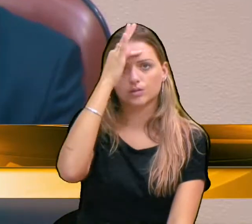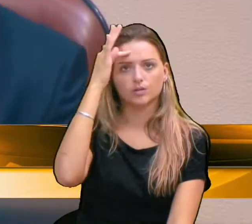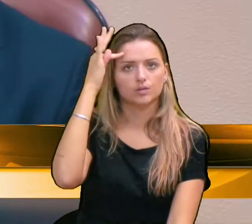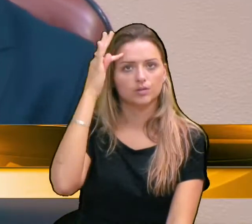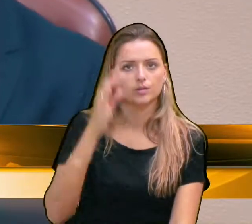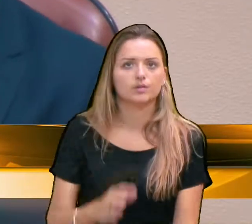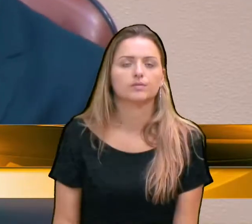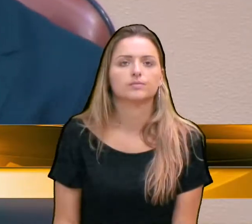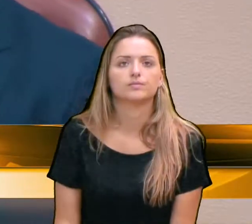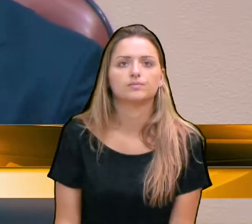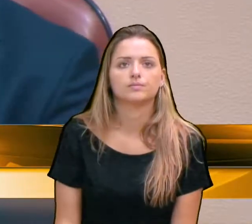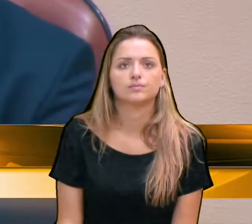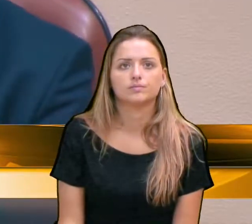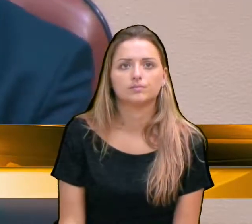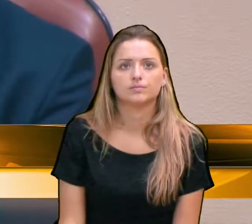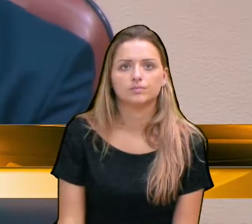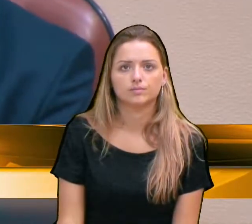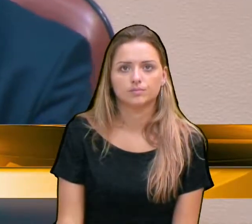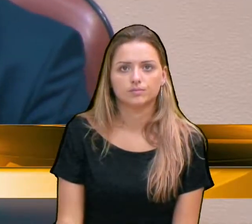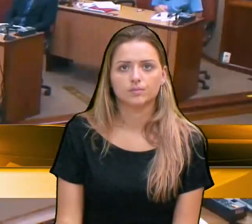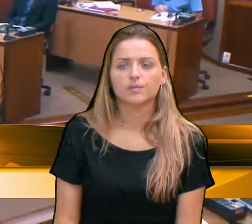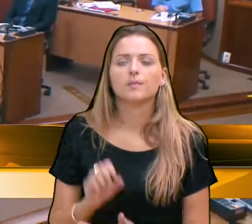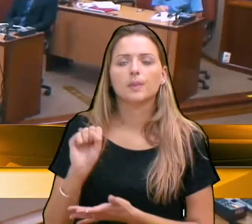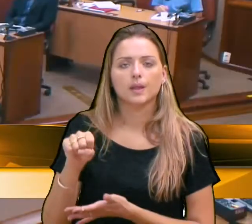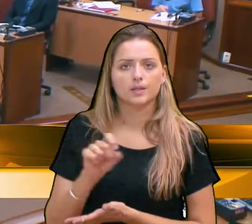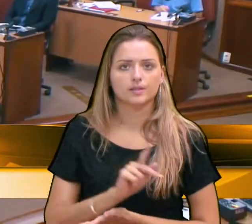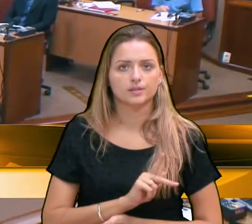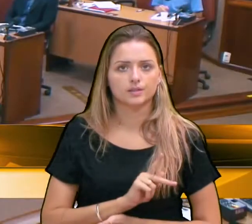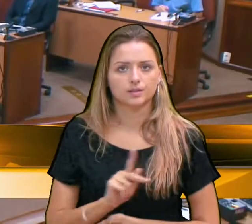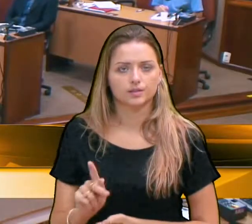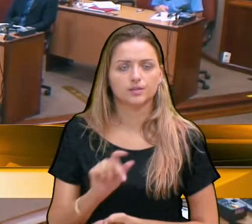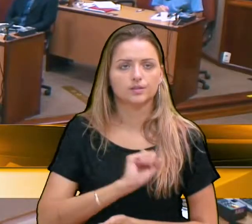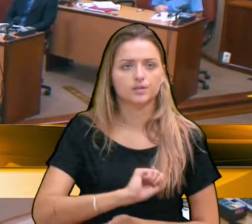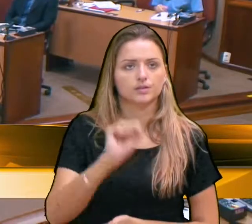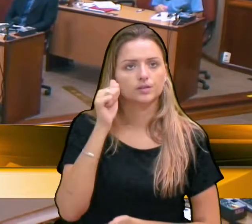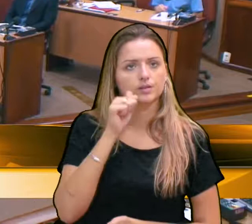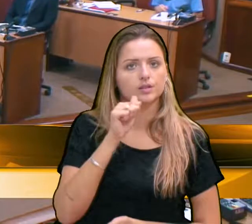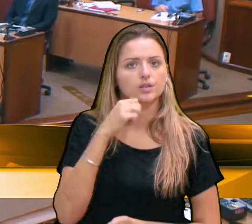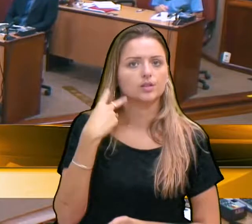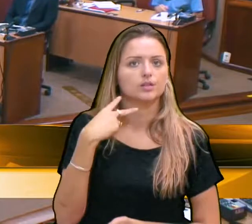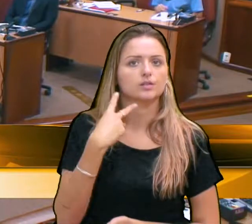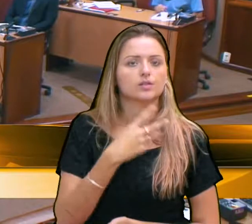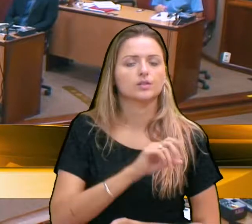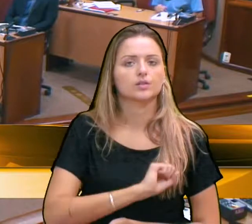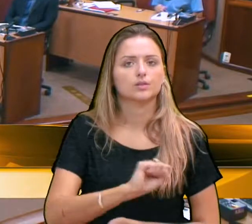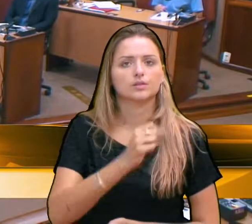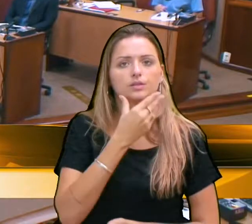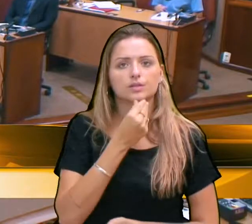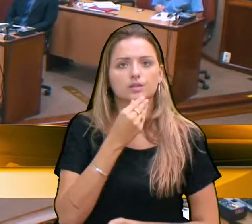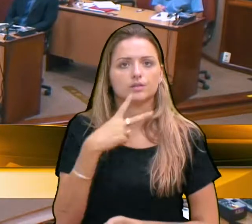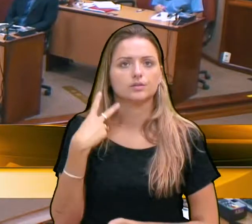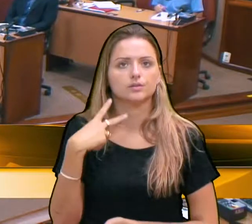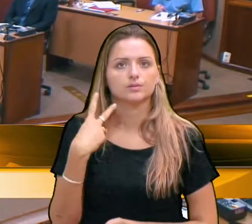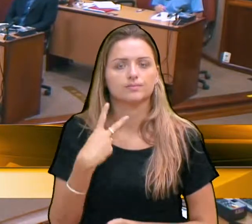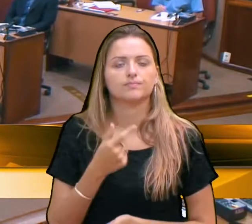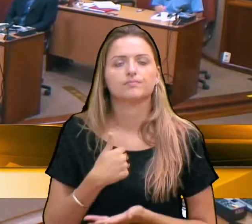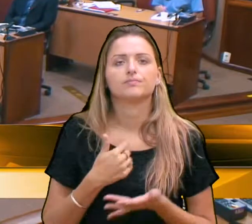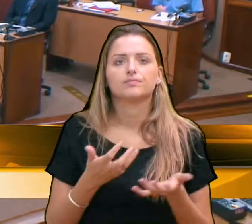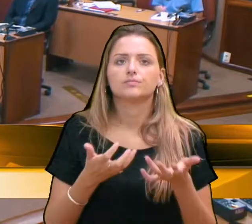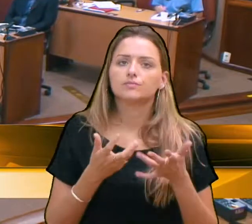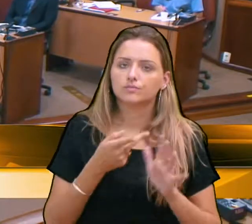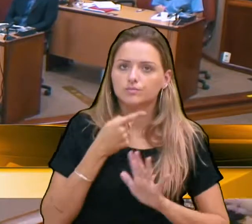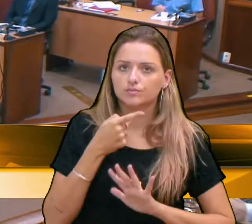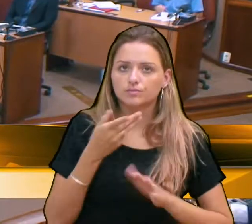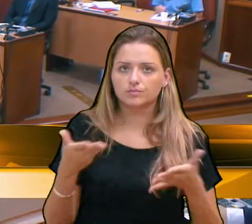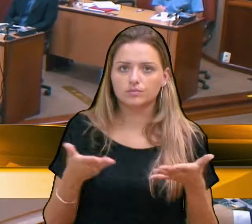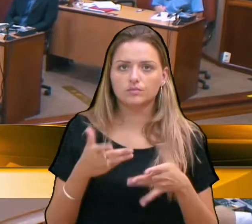Toigo. Pois não, presidente, senhoras vereadoras, senhores vereadores, queria,